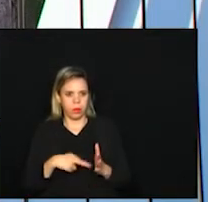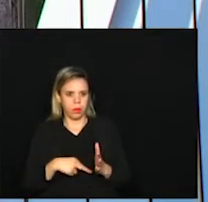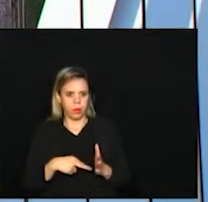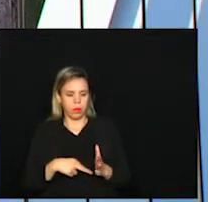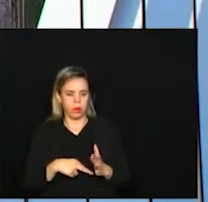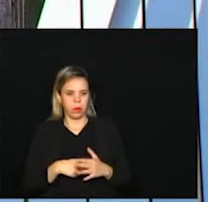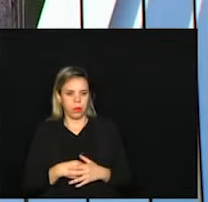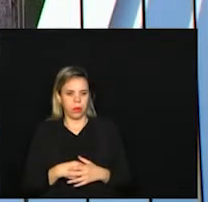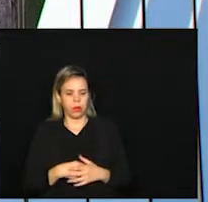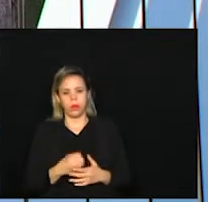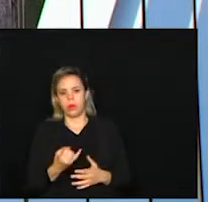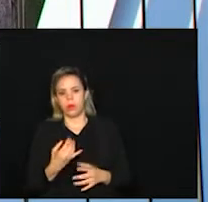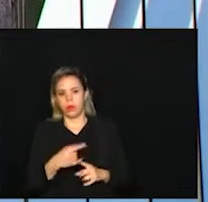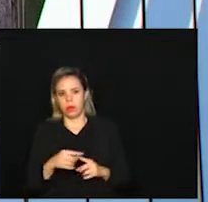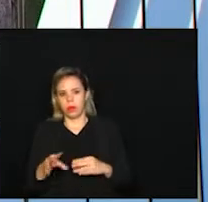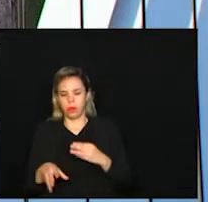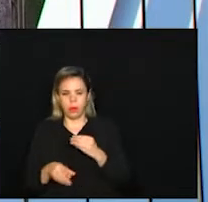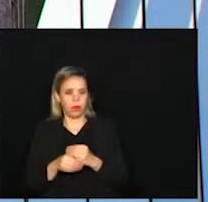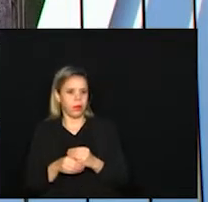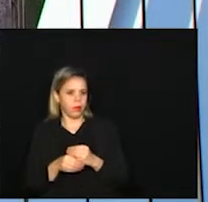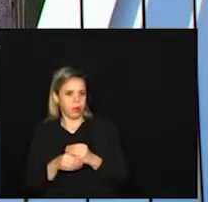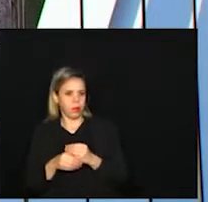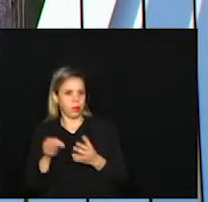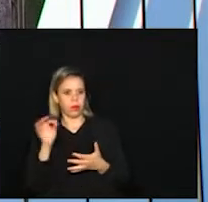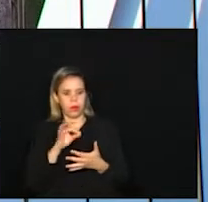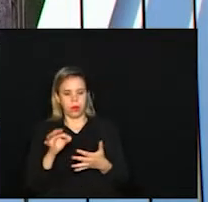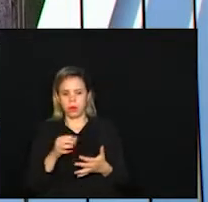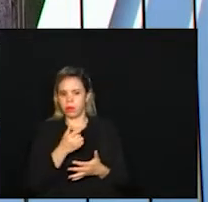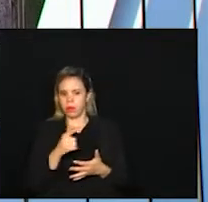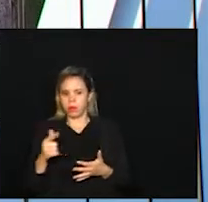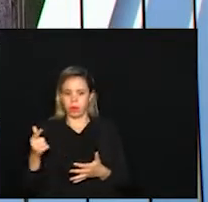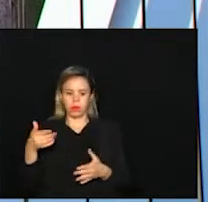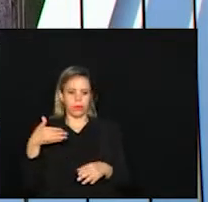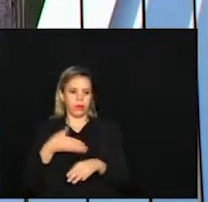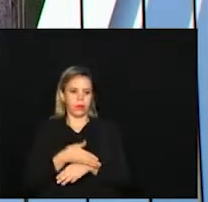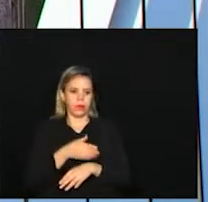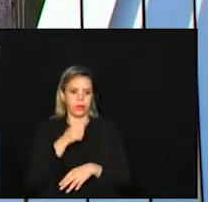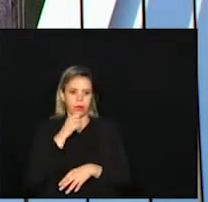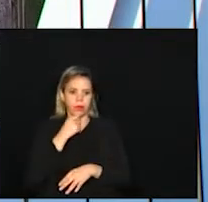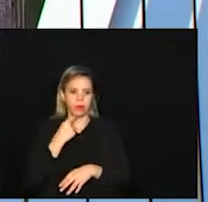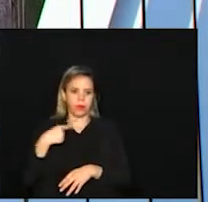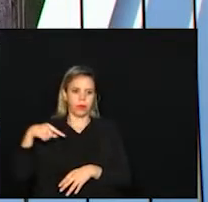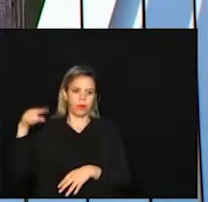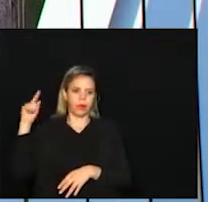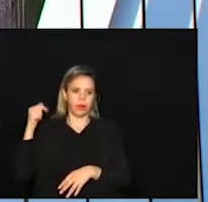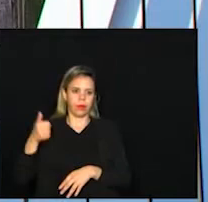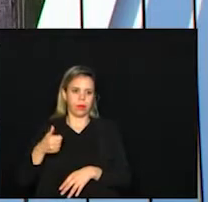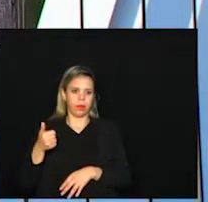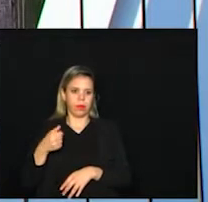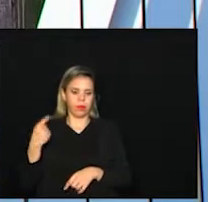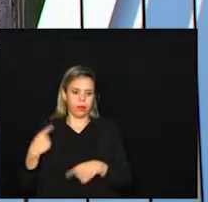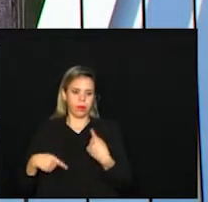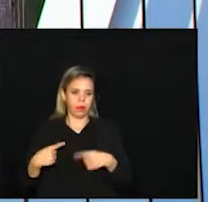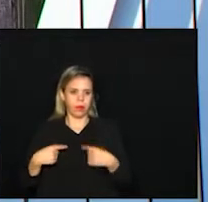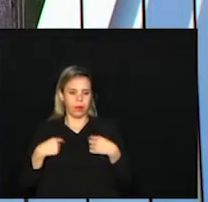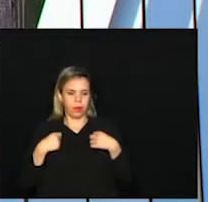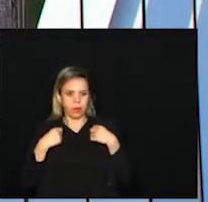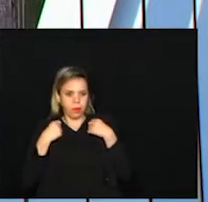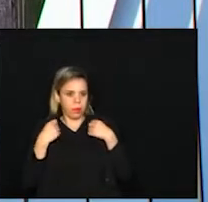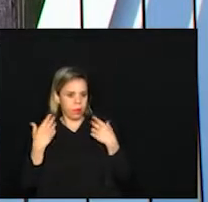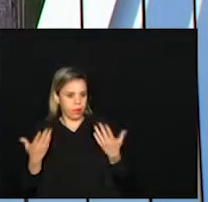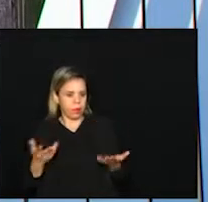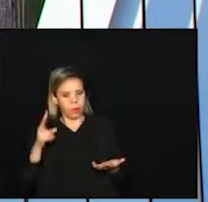parcial complementando inclusive com elementos que não tinham vindo nas primeiras discussões